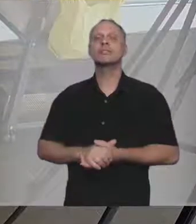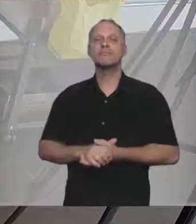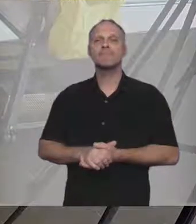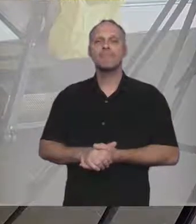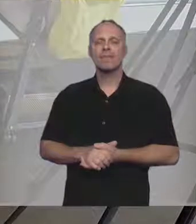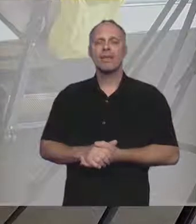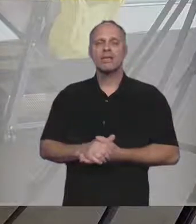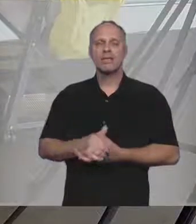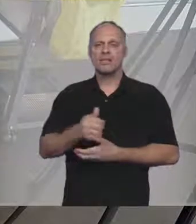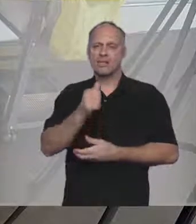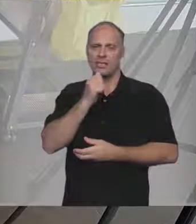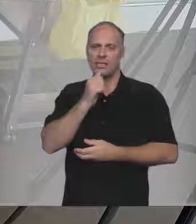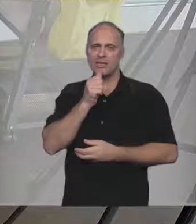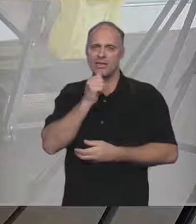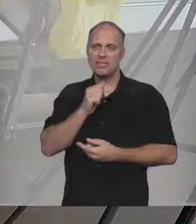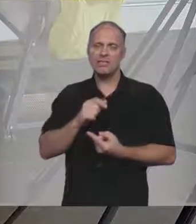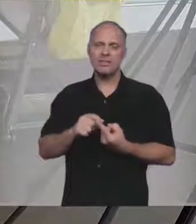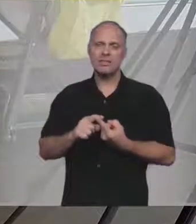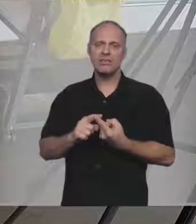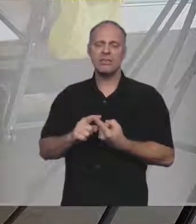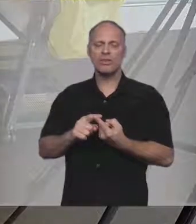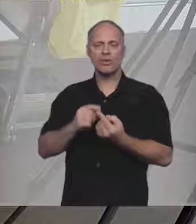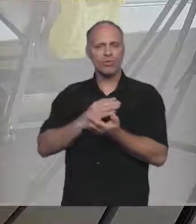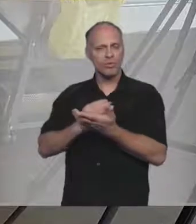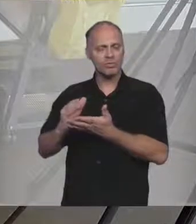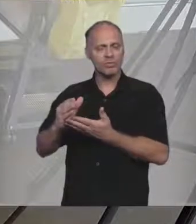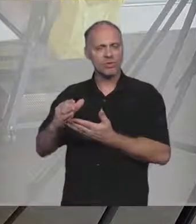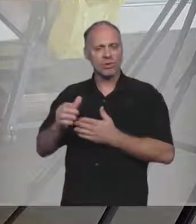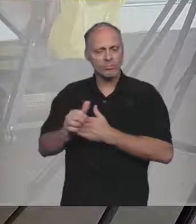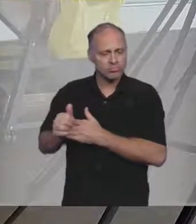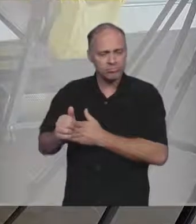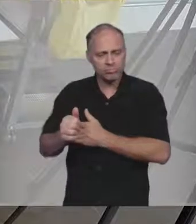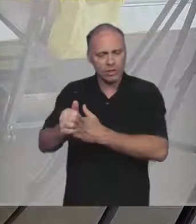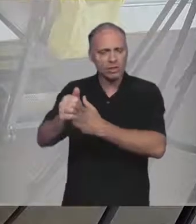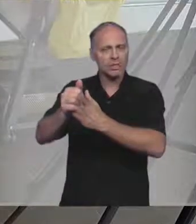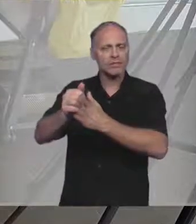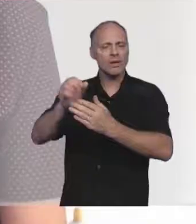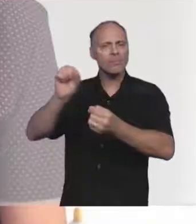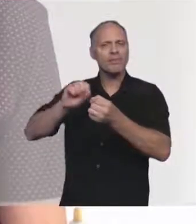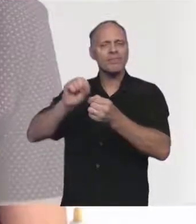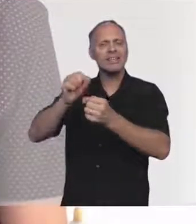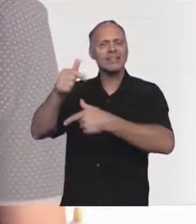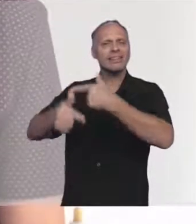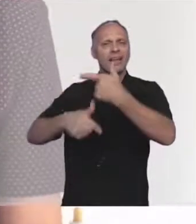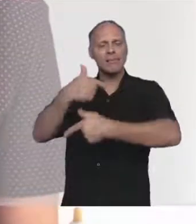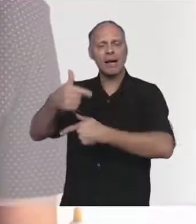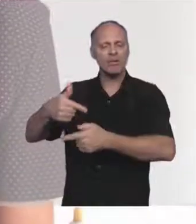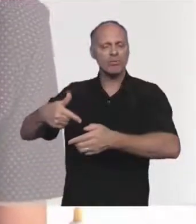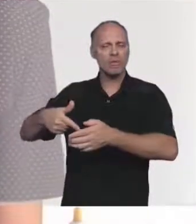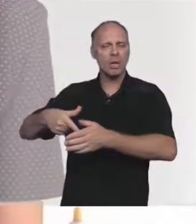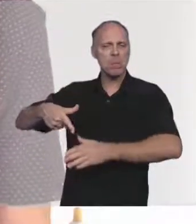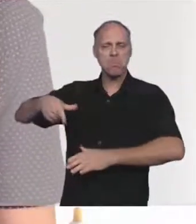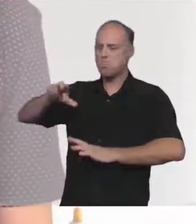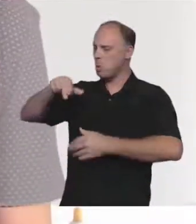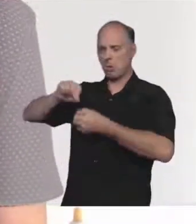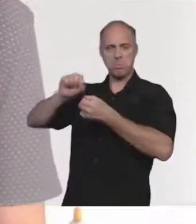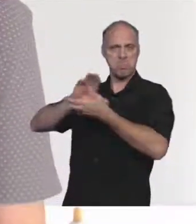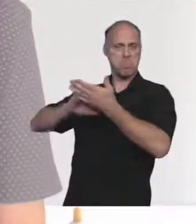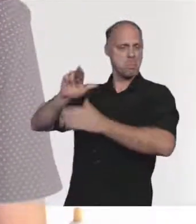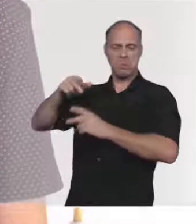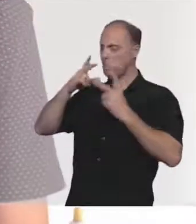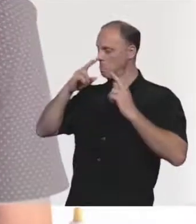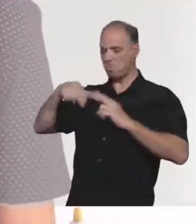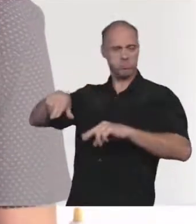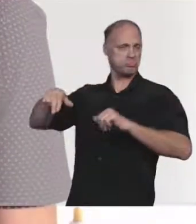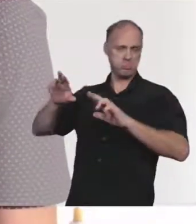técnicas e isso começou a me levar para fazer trabalhos que eu não tinha feito ainda,